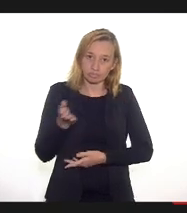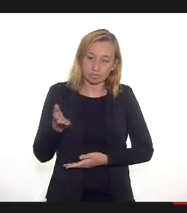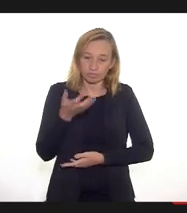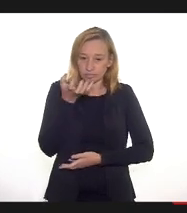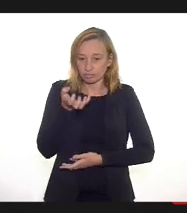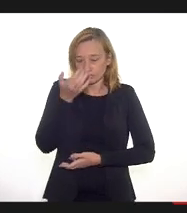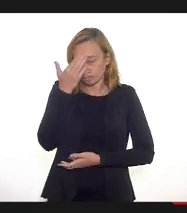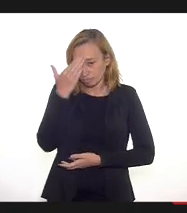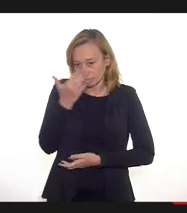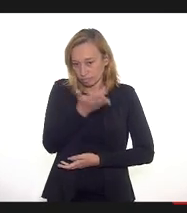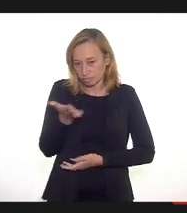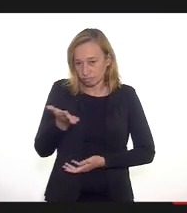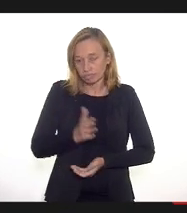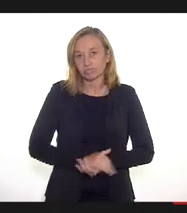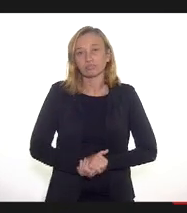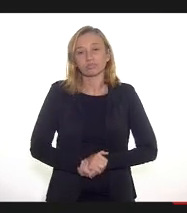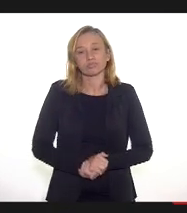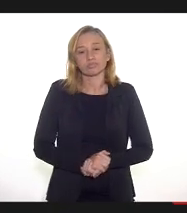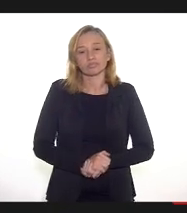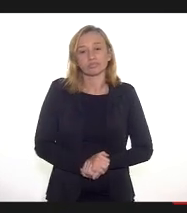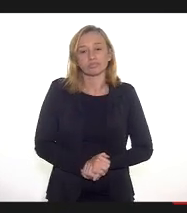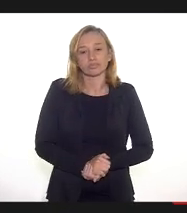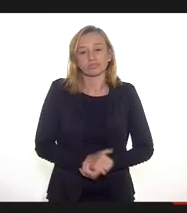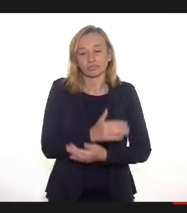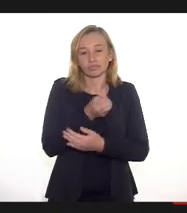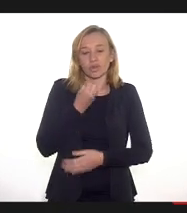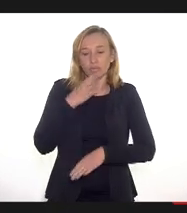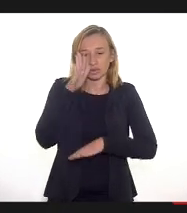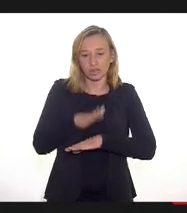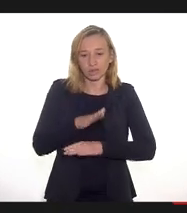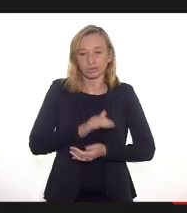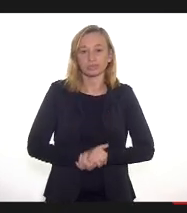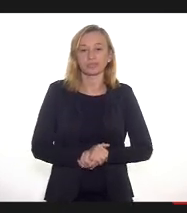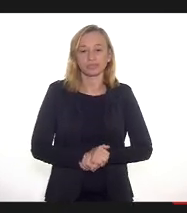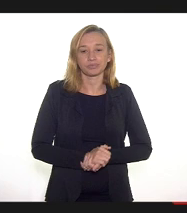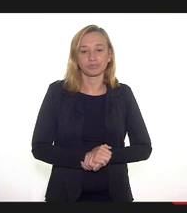quero agradecer aí a todos e uma boa tarde.